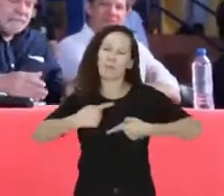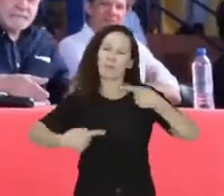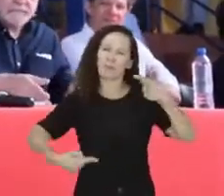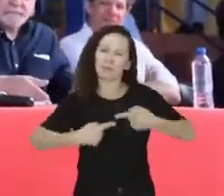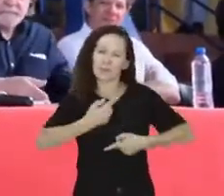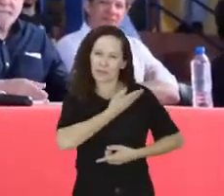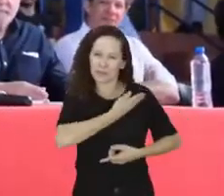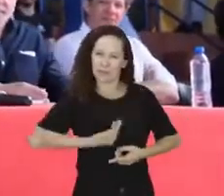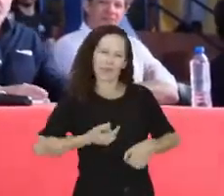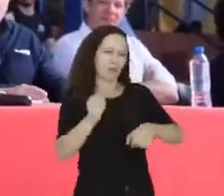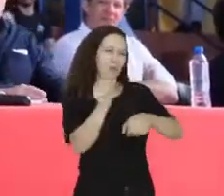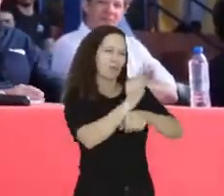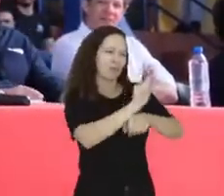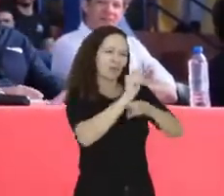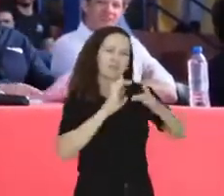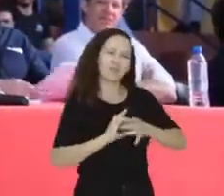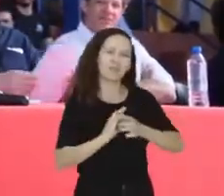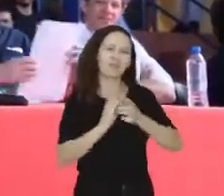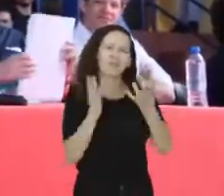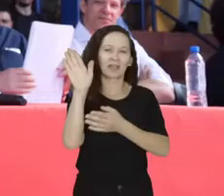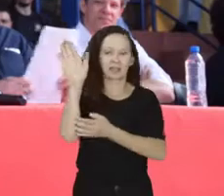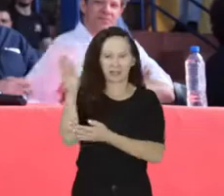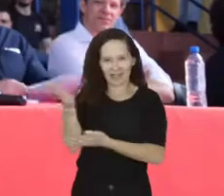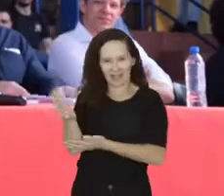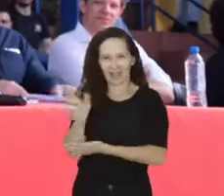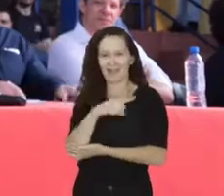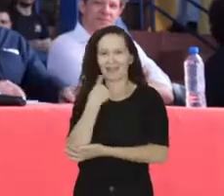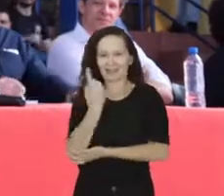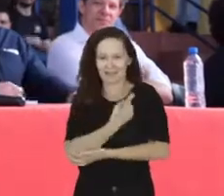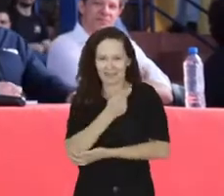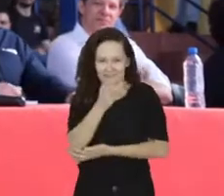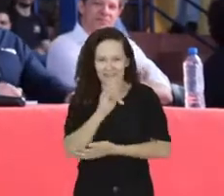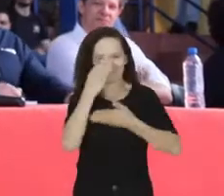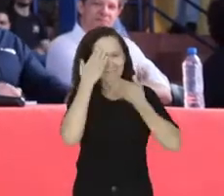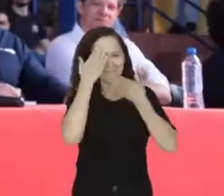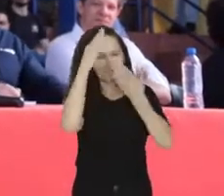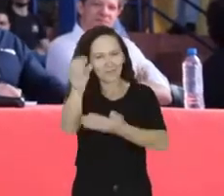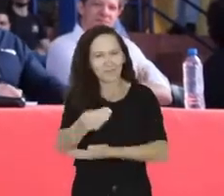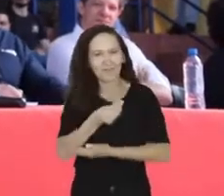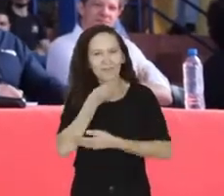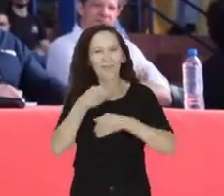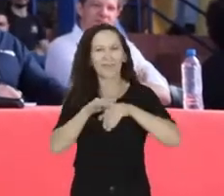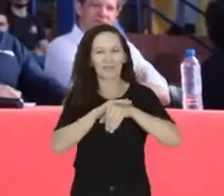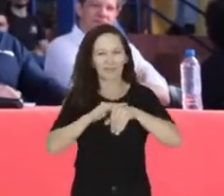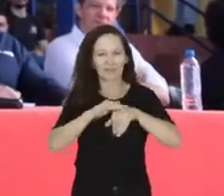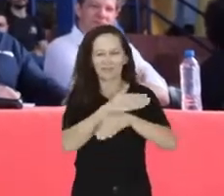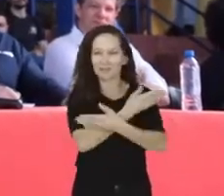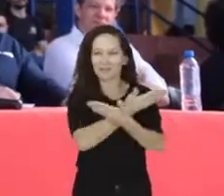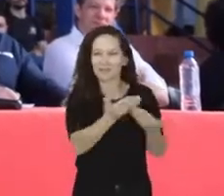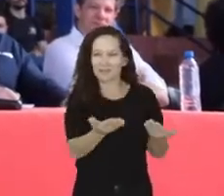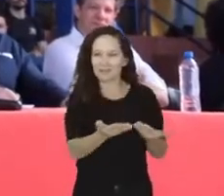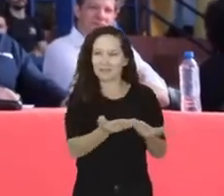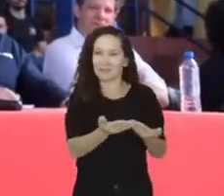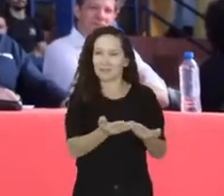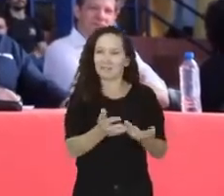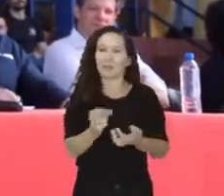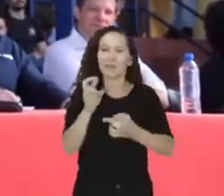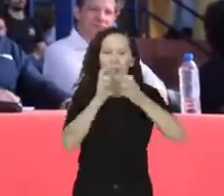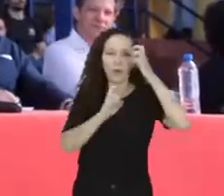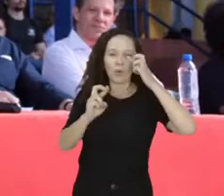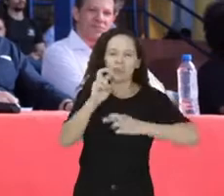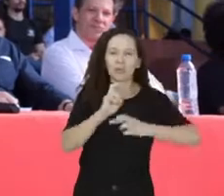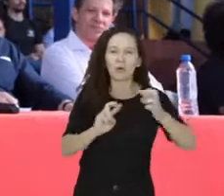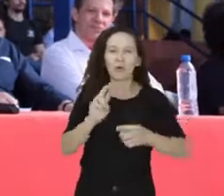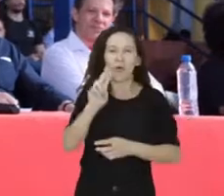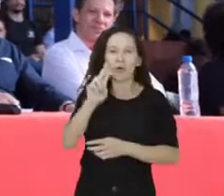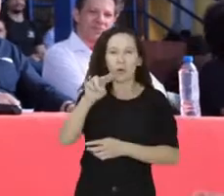democrática quanto essa. E eu agradeço muito a oportunidade de falar com vocês. Em nome do Observatório, em nome da UNAS, em nome dos